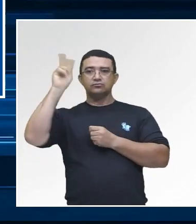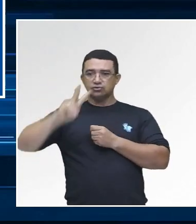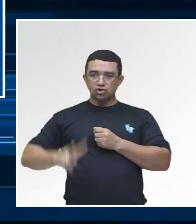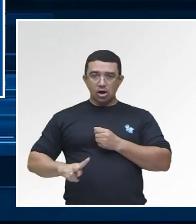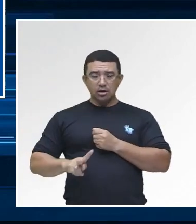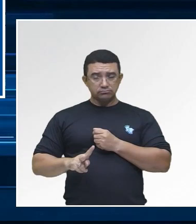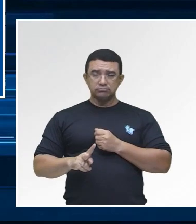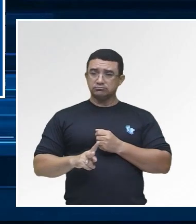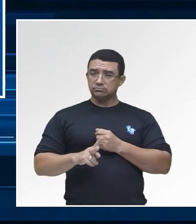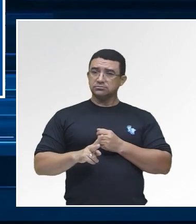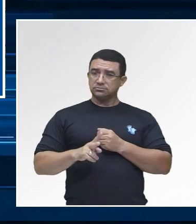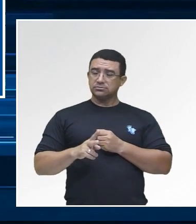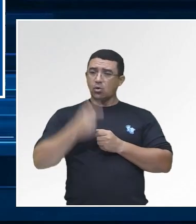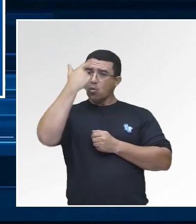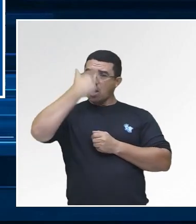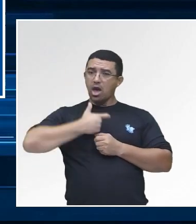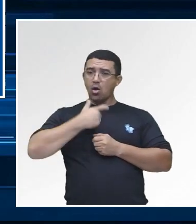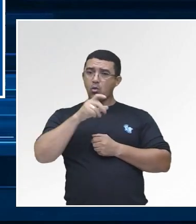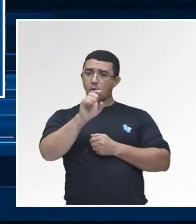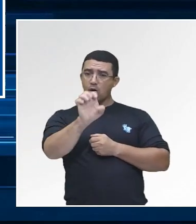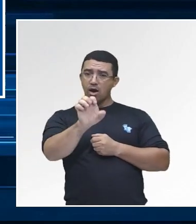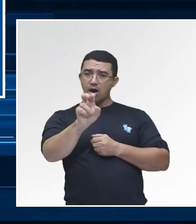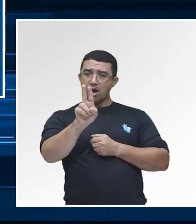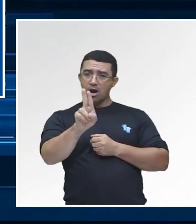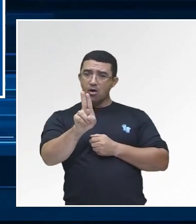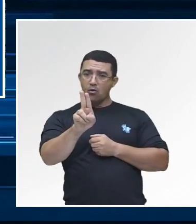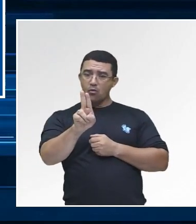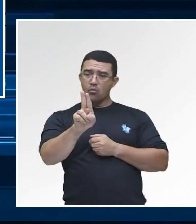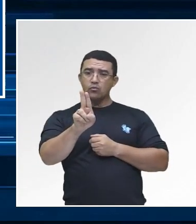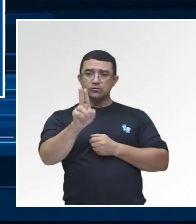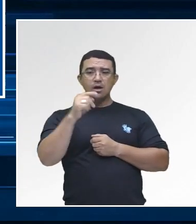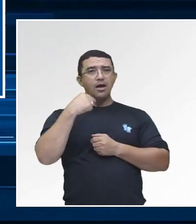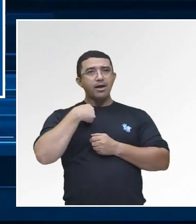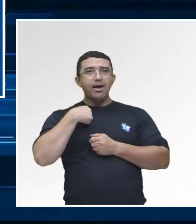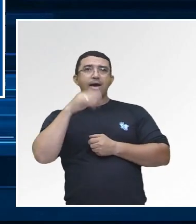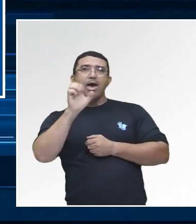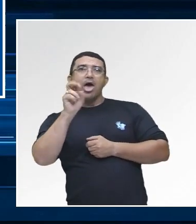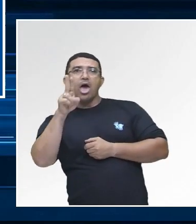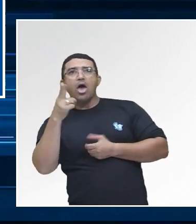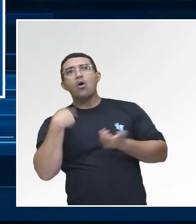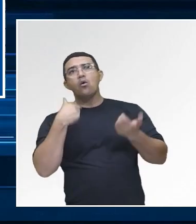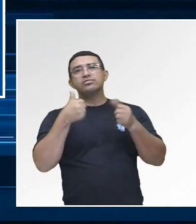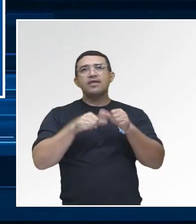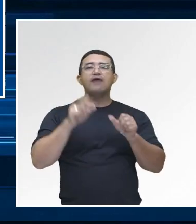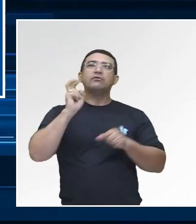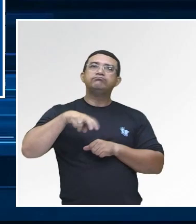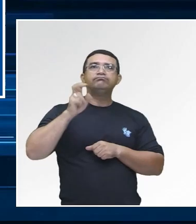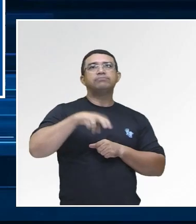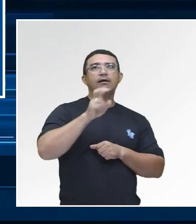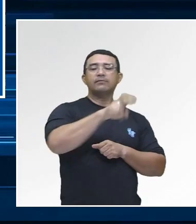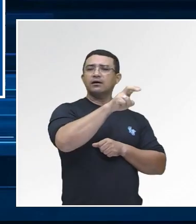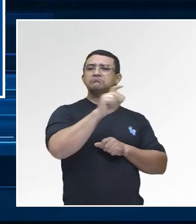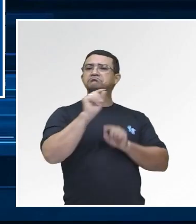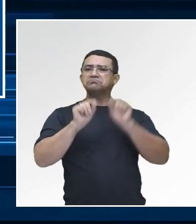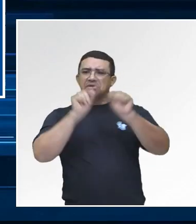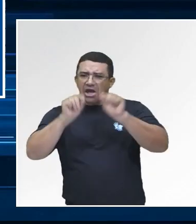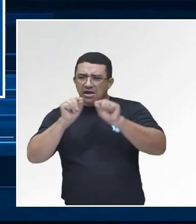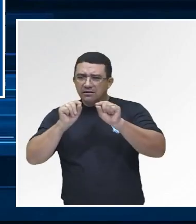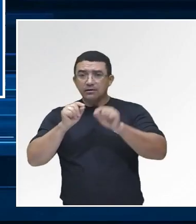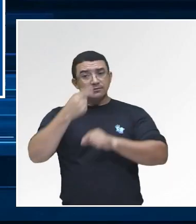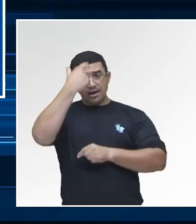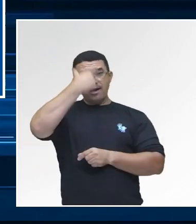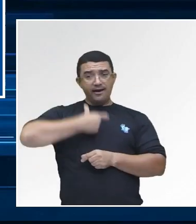contar eu, né, primeira pessoa. Estava andando. Quem estava andando, né?